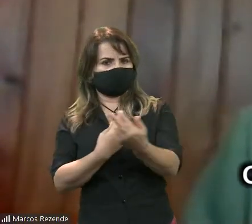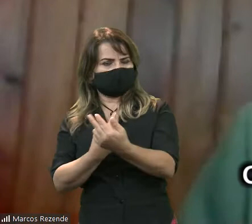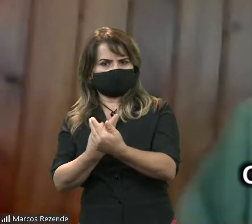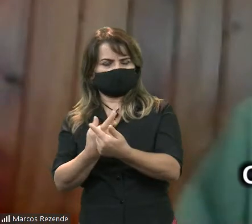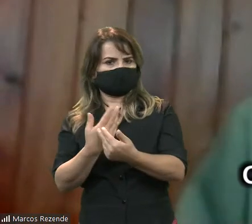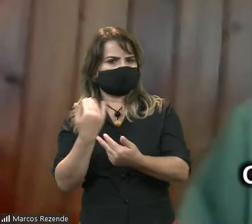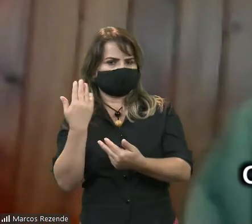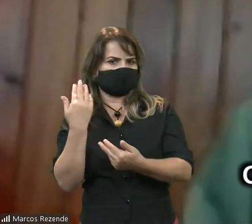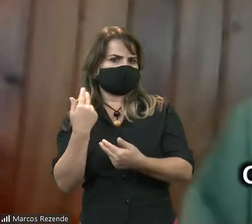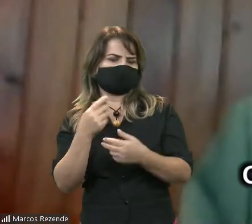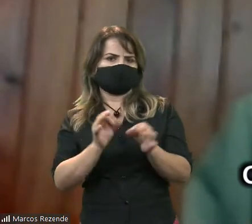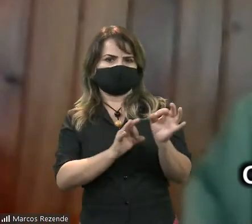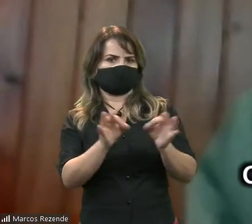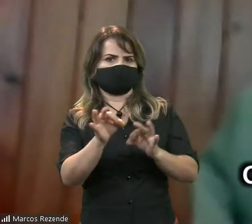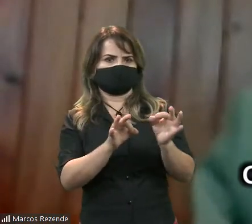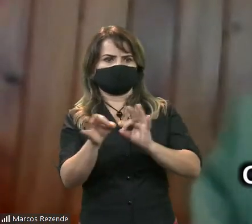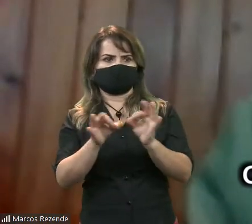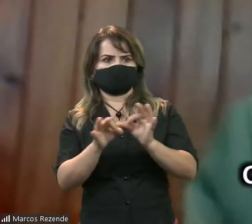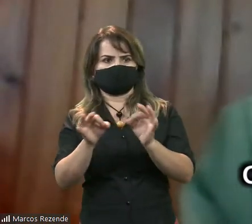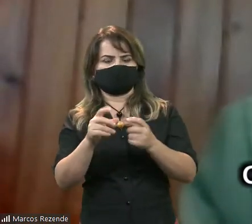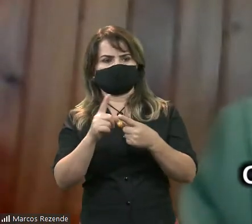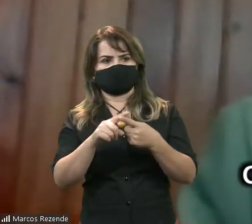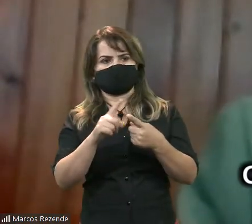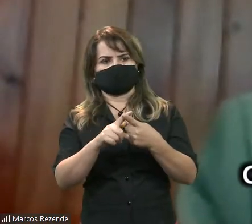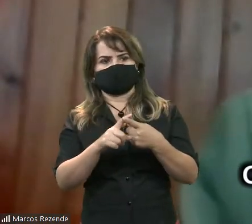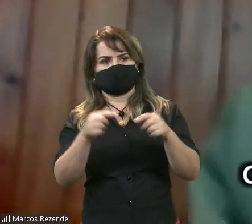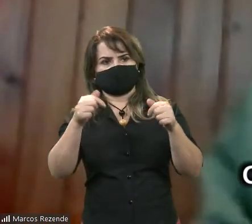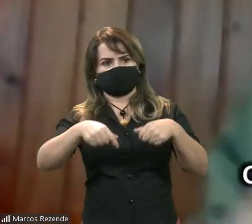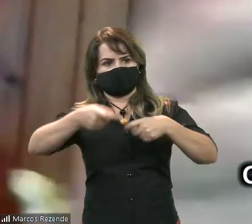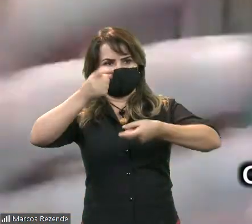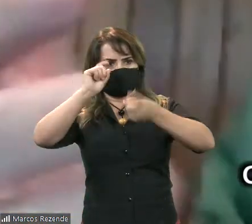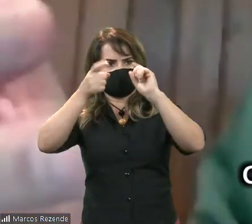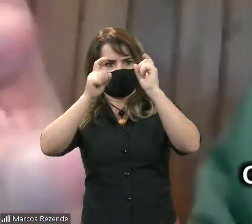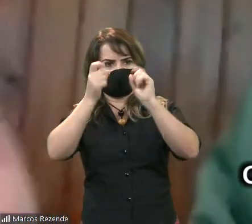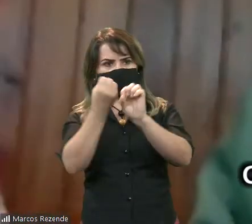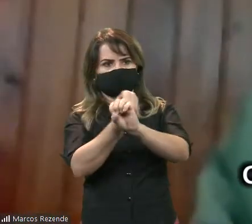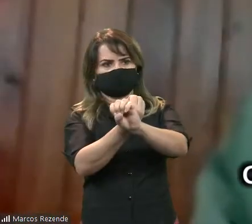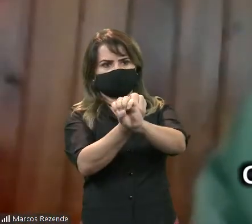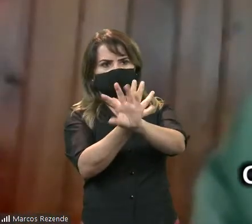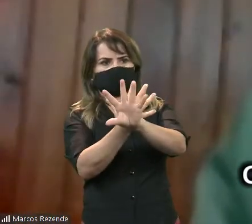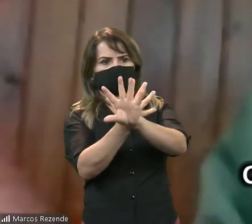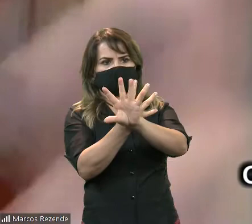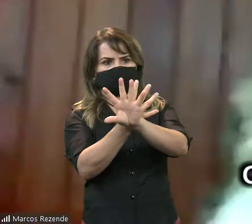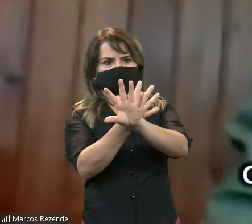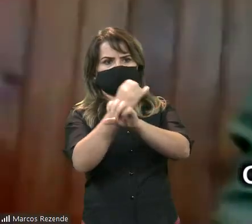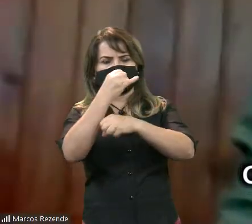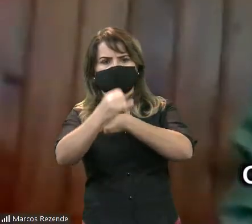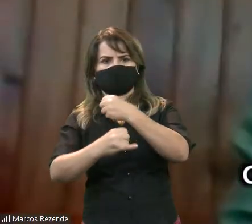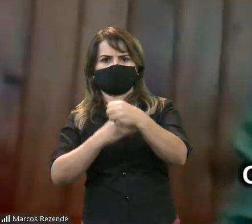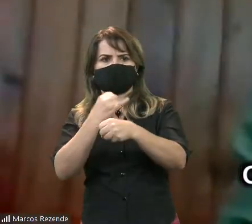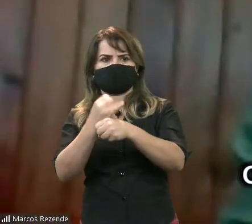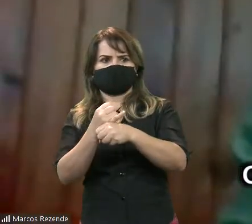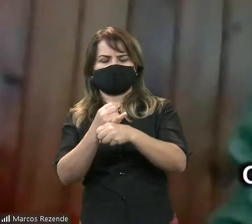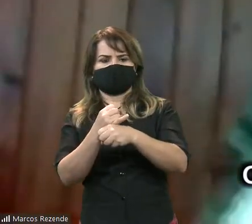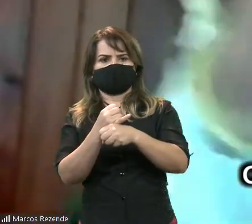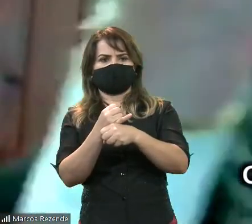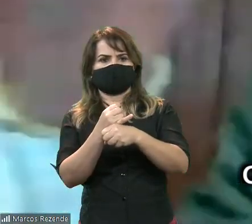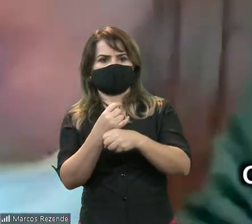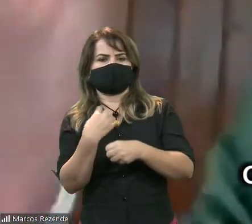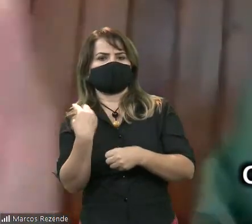Simplesmente, por conta de ser uma sessão remota, nós não podemos fazer aqui os vereadores que são